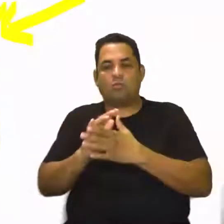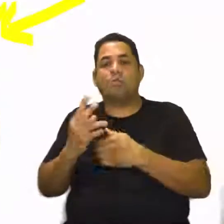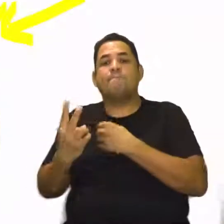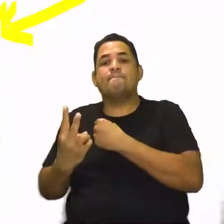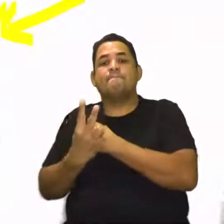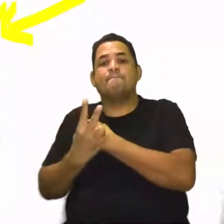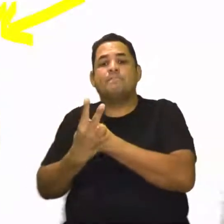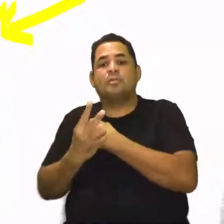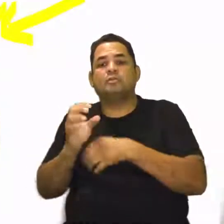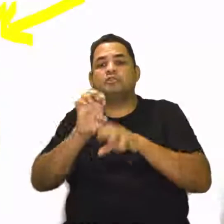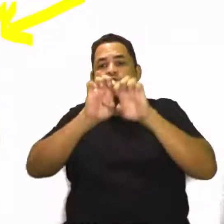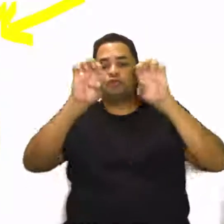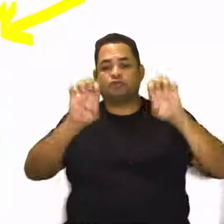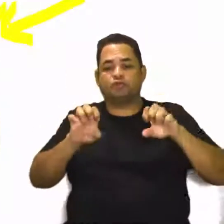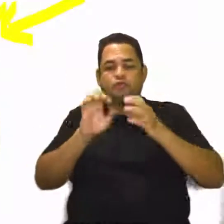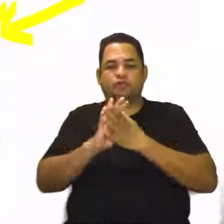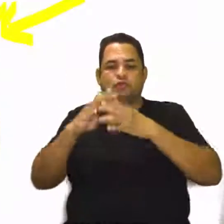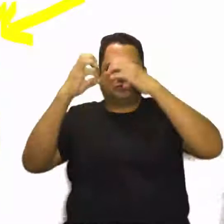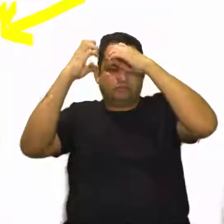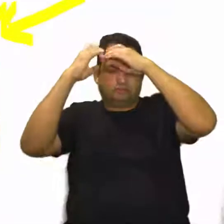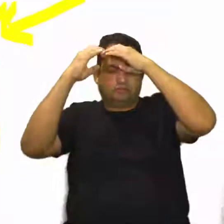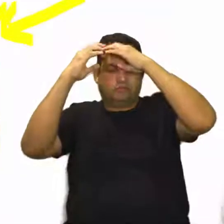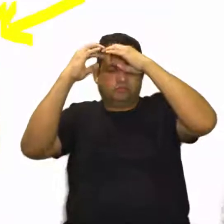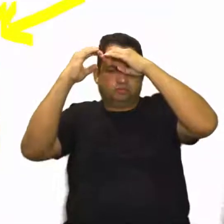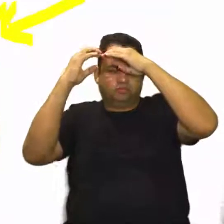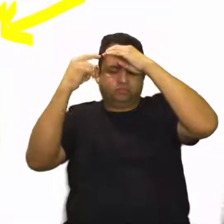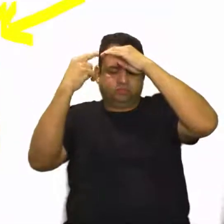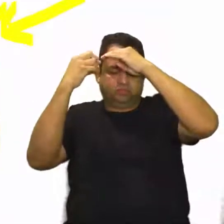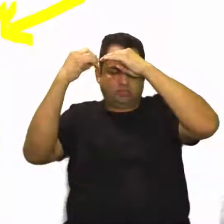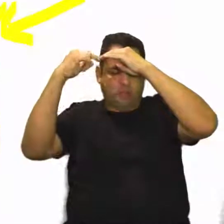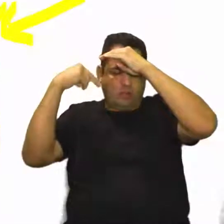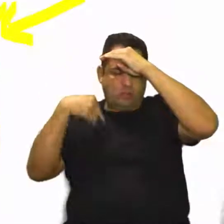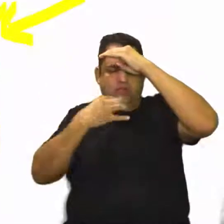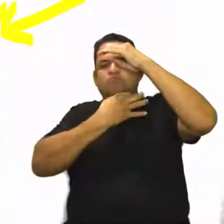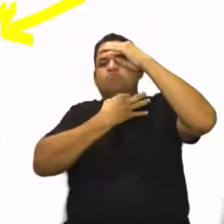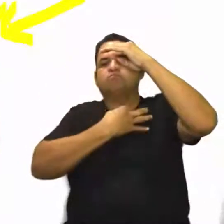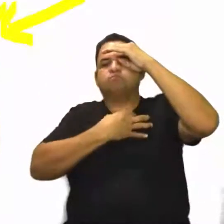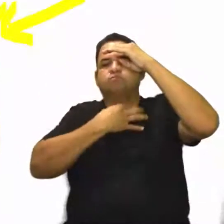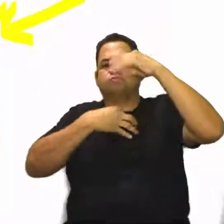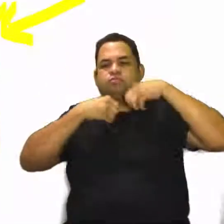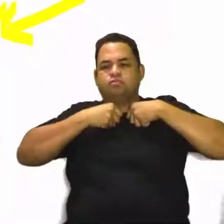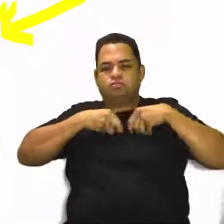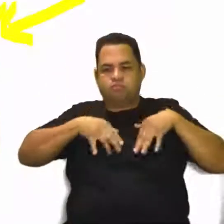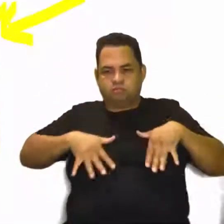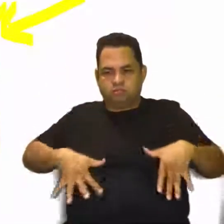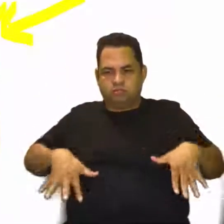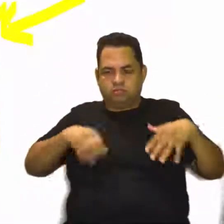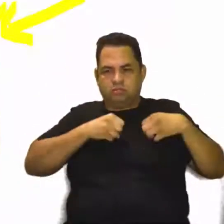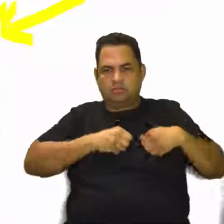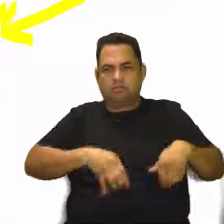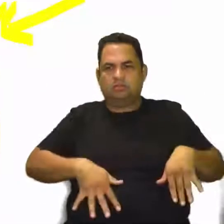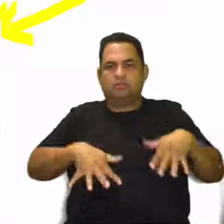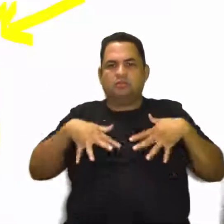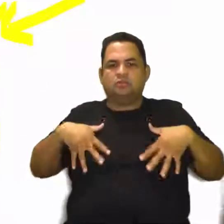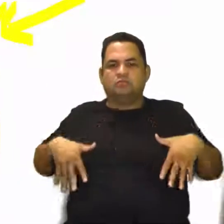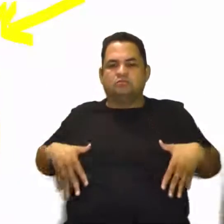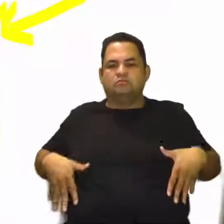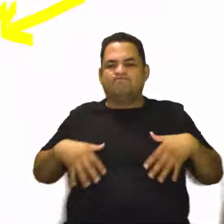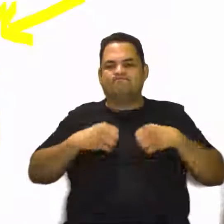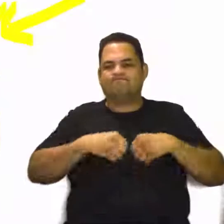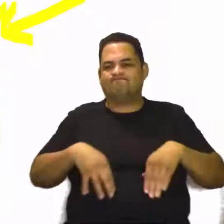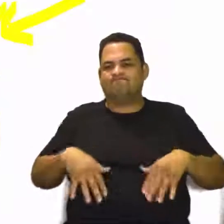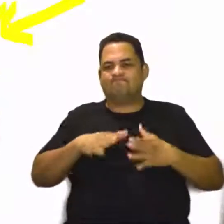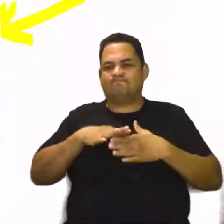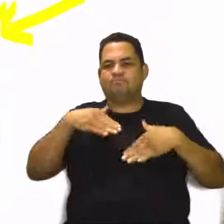as estruturas neurais. Então, a gente refletiu que através da coluna passa ali o meu sistema neural, o